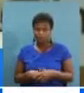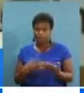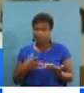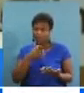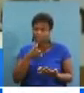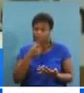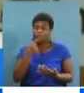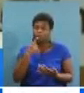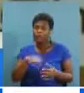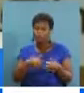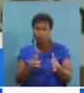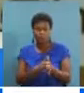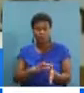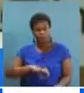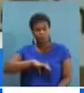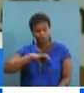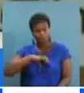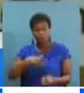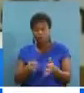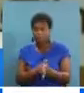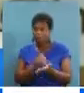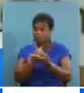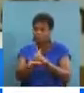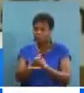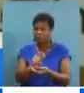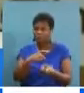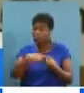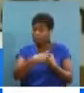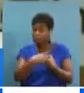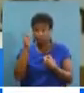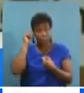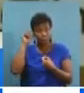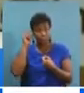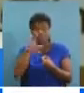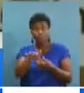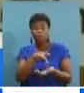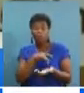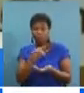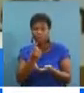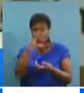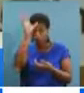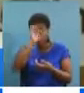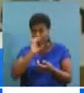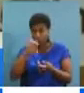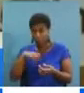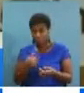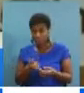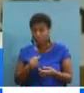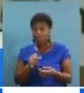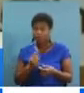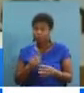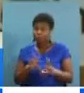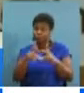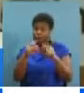Reiteramos e afirmamos a nossa total confiança e o nosso total apoio no parceiro estratégico que foi escolhido pelo Governo de Cabo Verde para